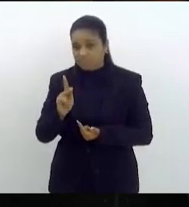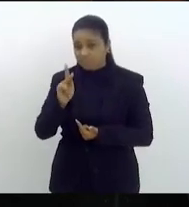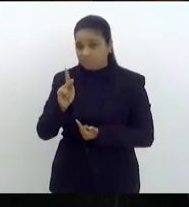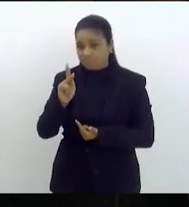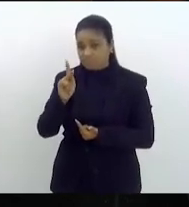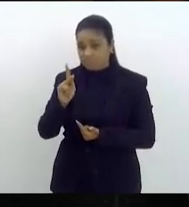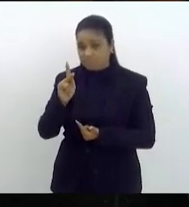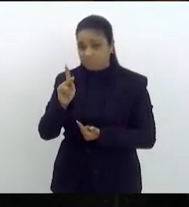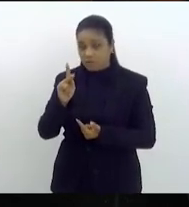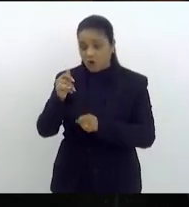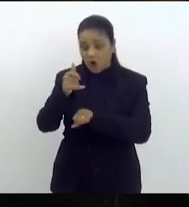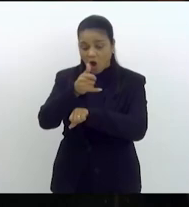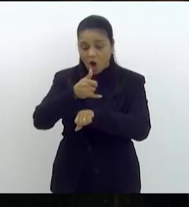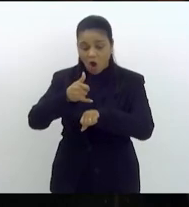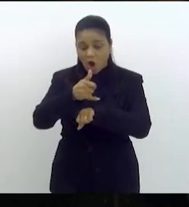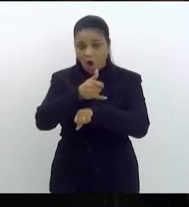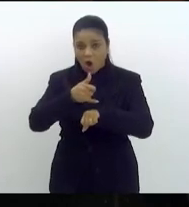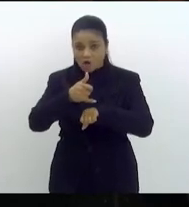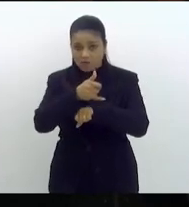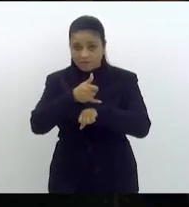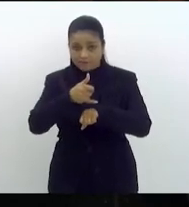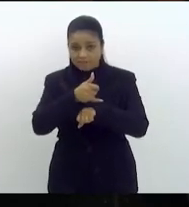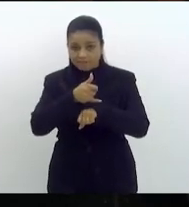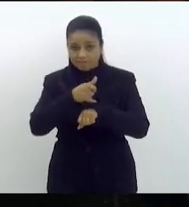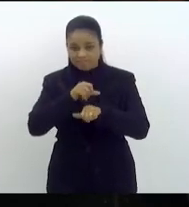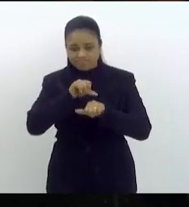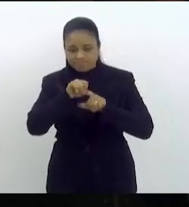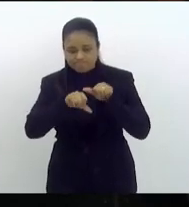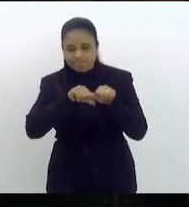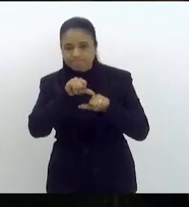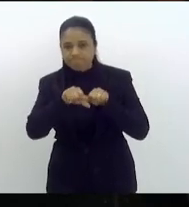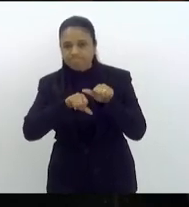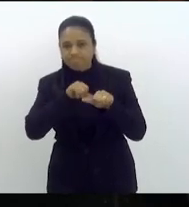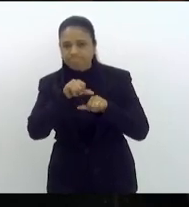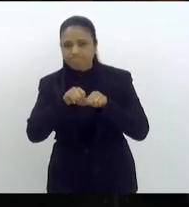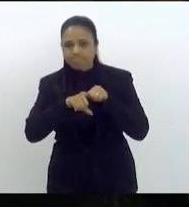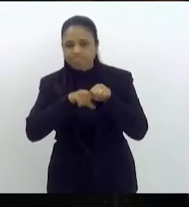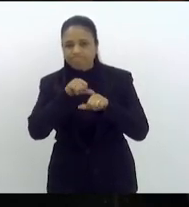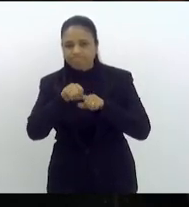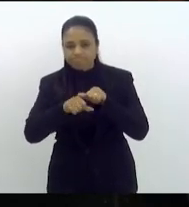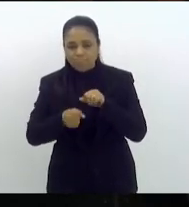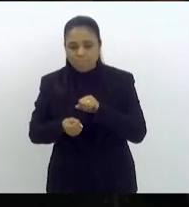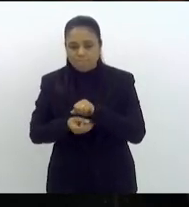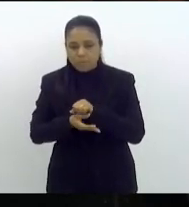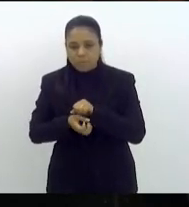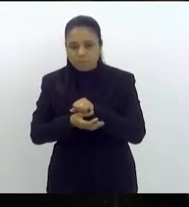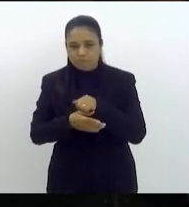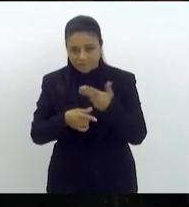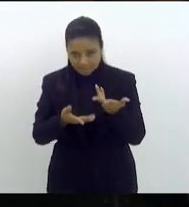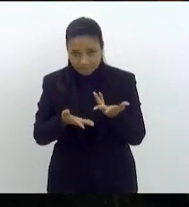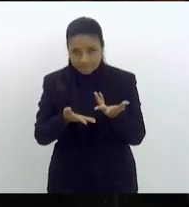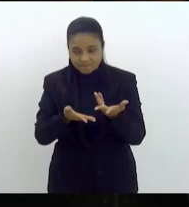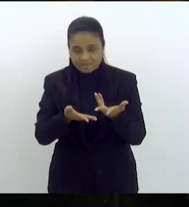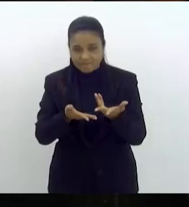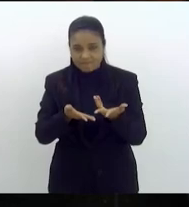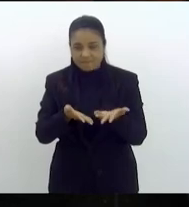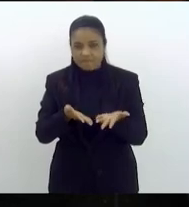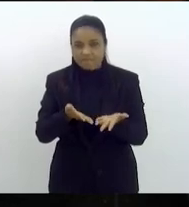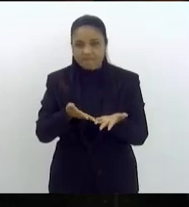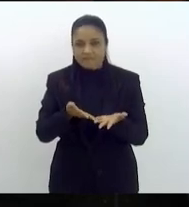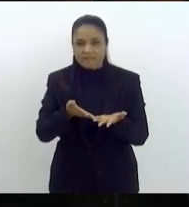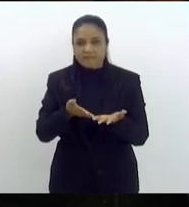correntes de óleo foram manipulados ao longo dos anos e do